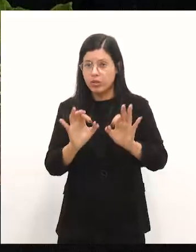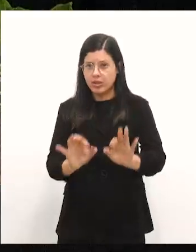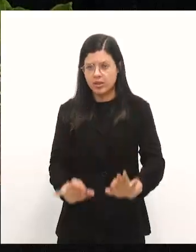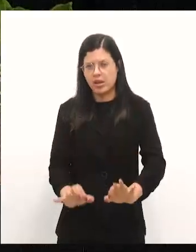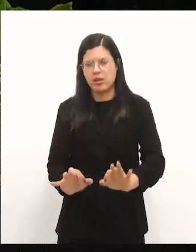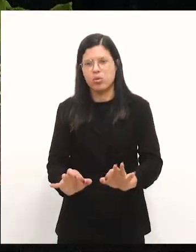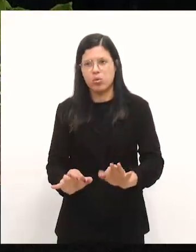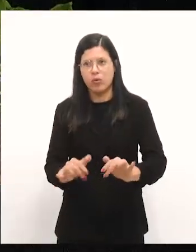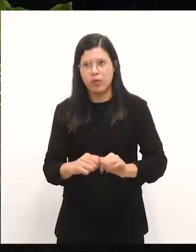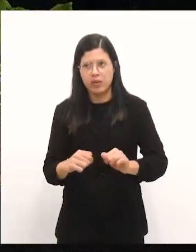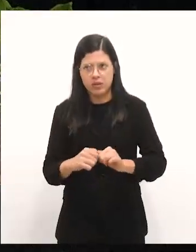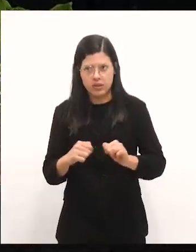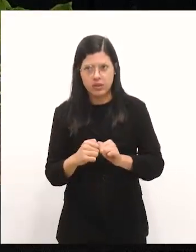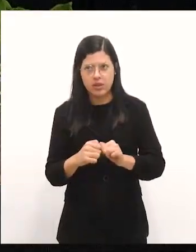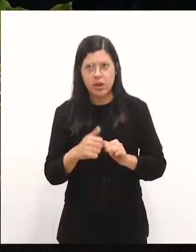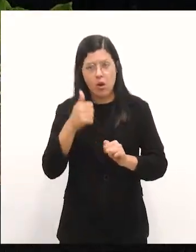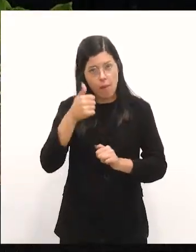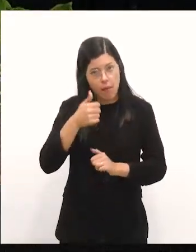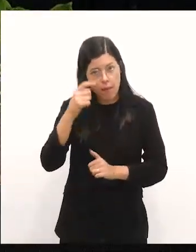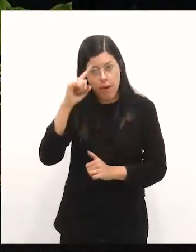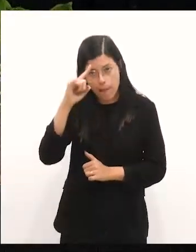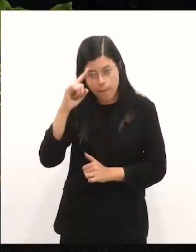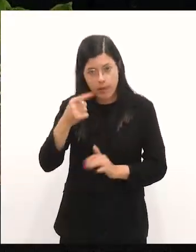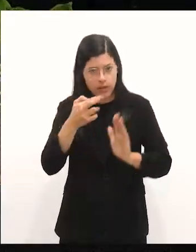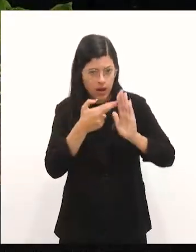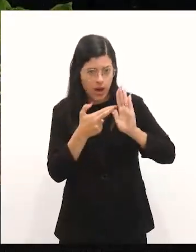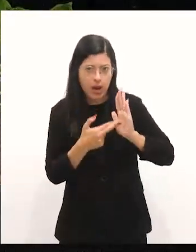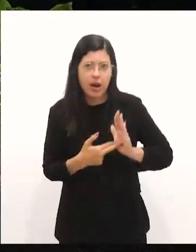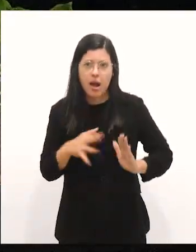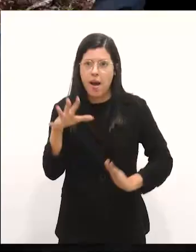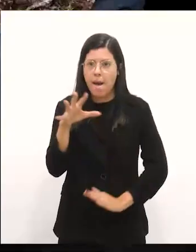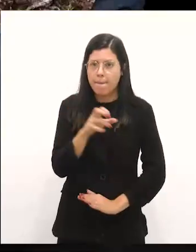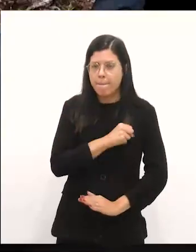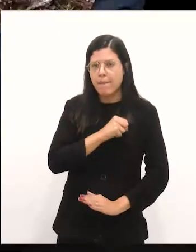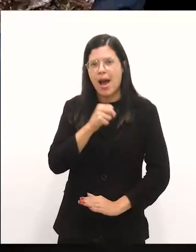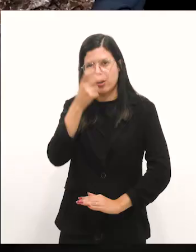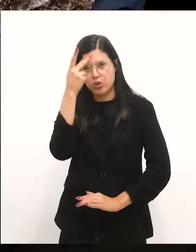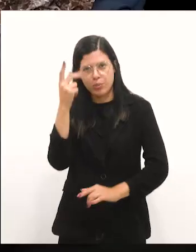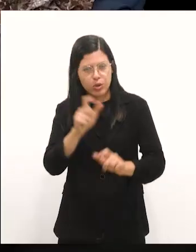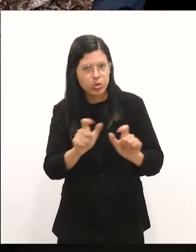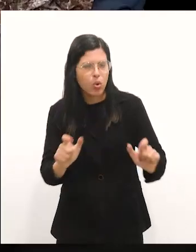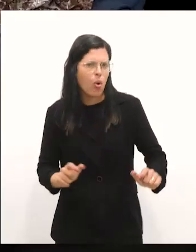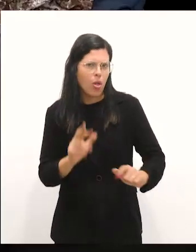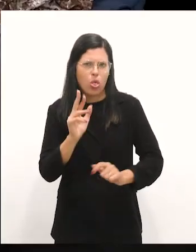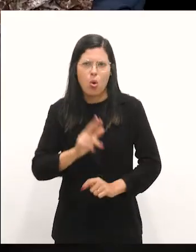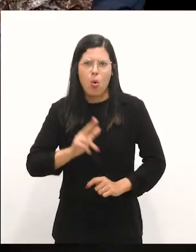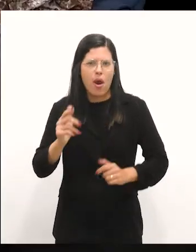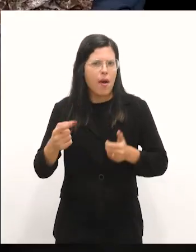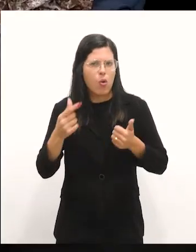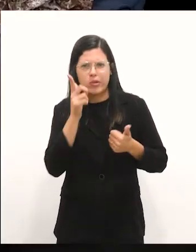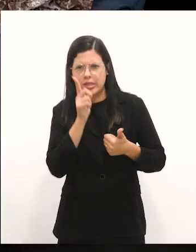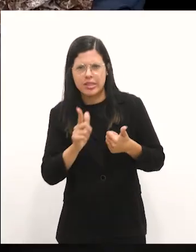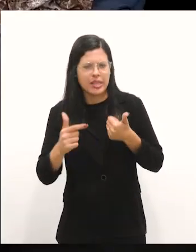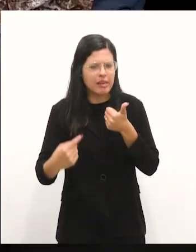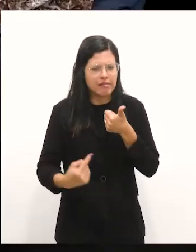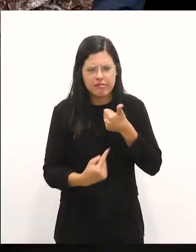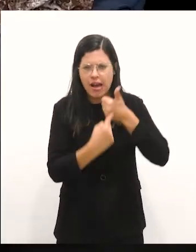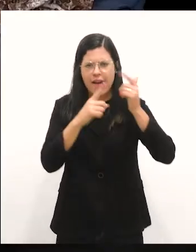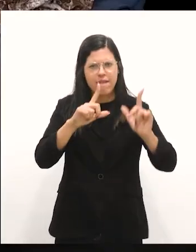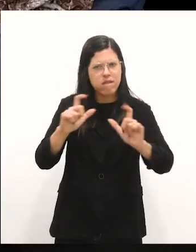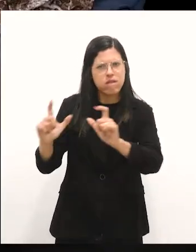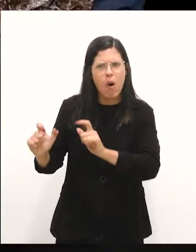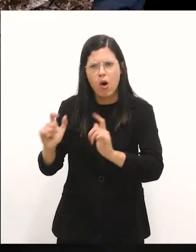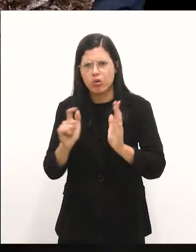o certo fazer, está no primeiro mandamento, amar o seu próximo. Então, não é para ganhar like, não é para tirar foto, não é para sair